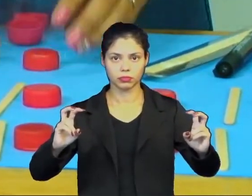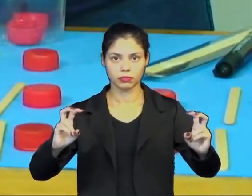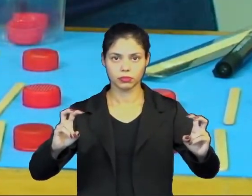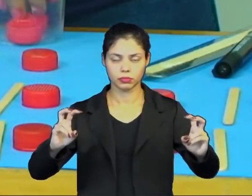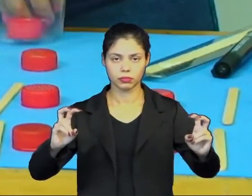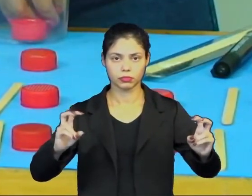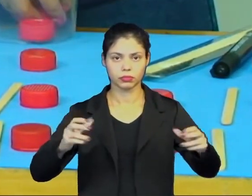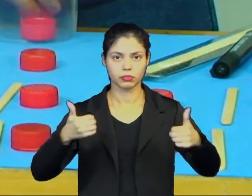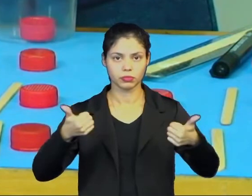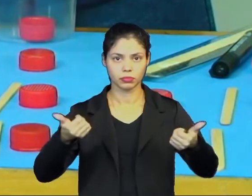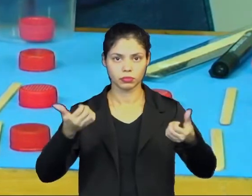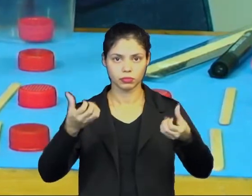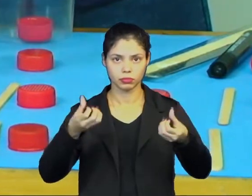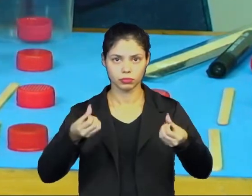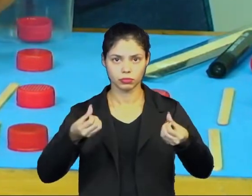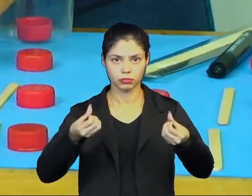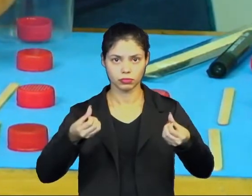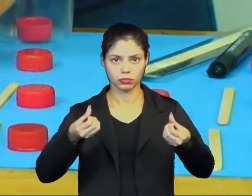15,